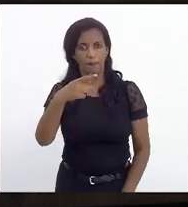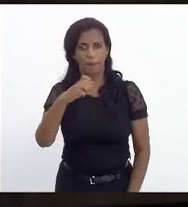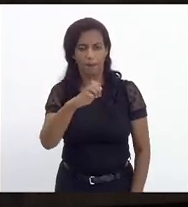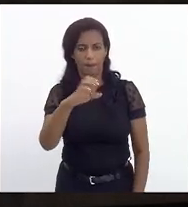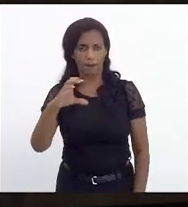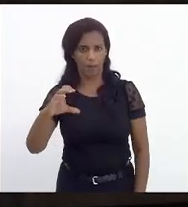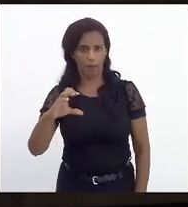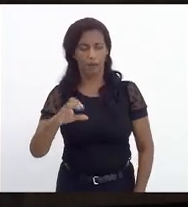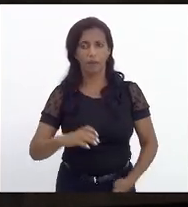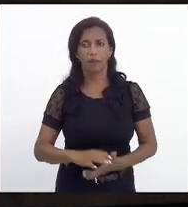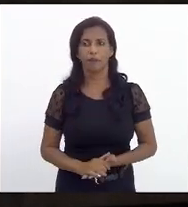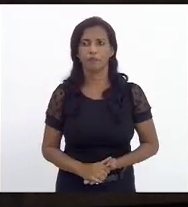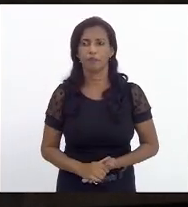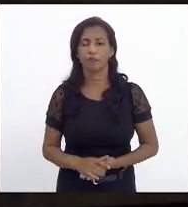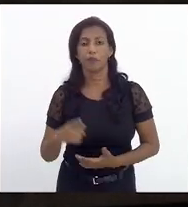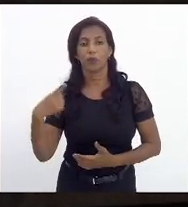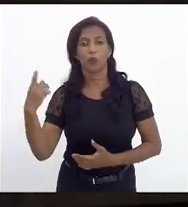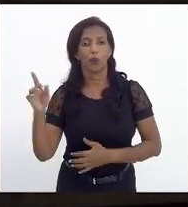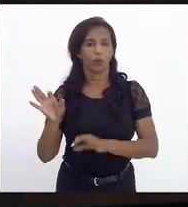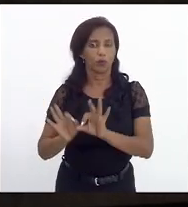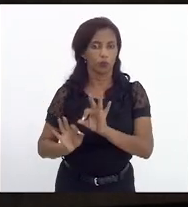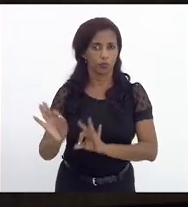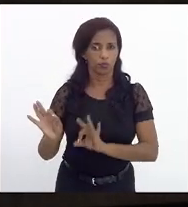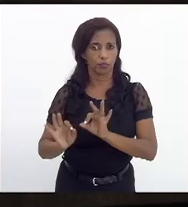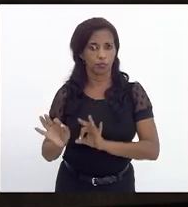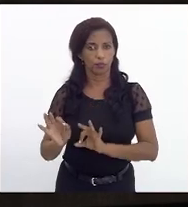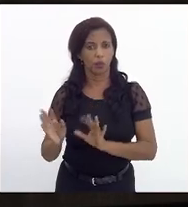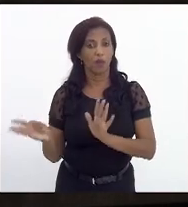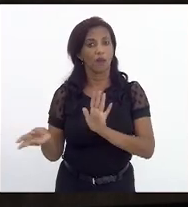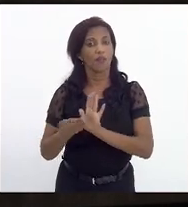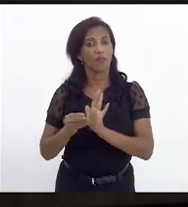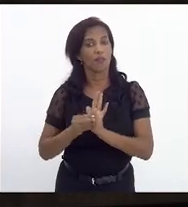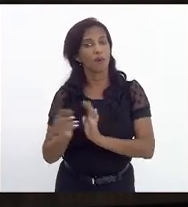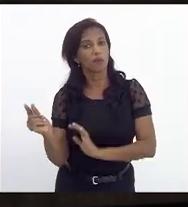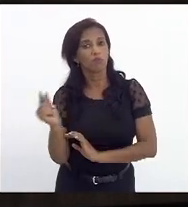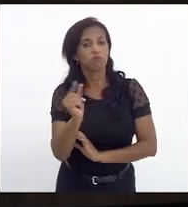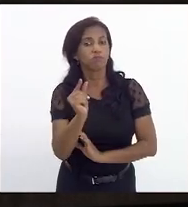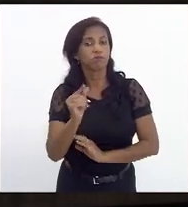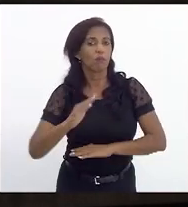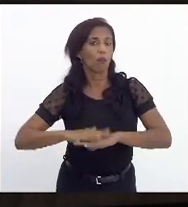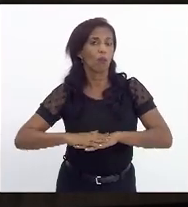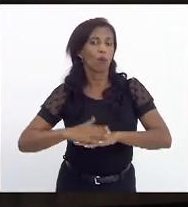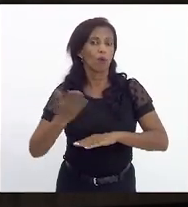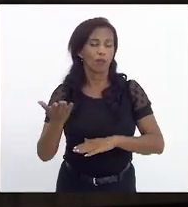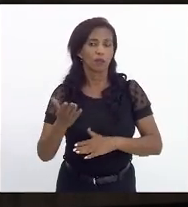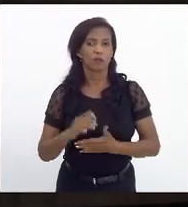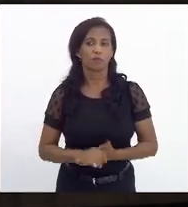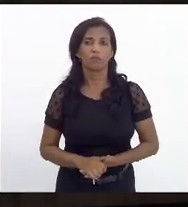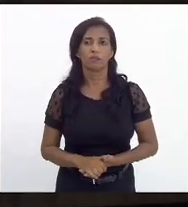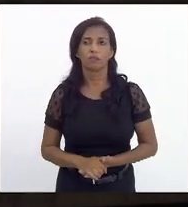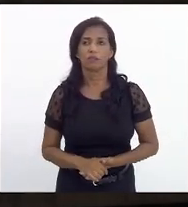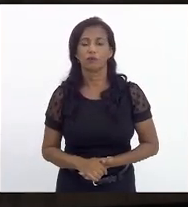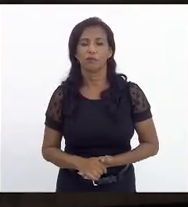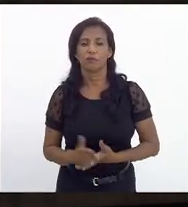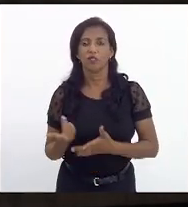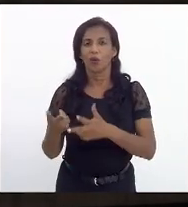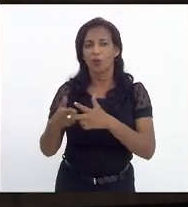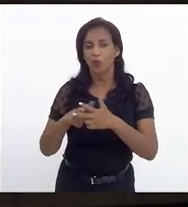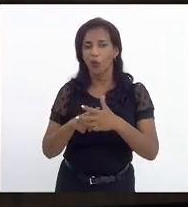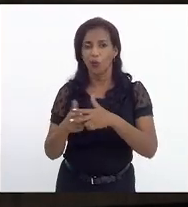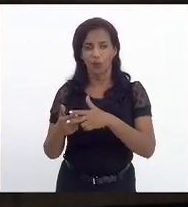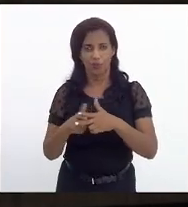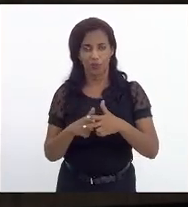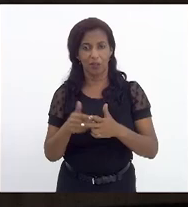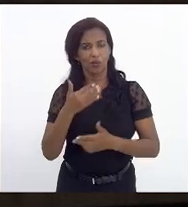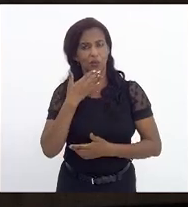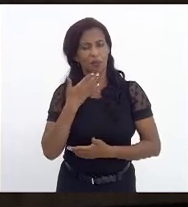e do outro projeto ainda demandam um pouco mais de ajuste. Eu queria solicitar a